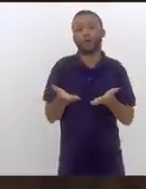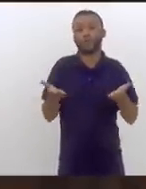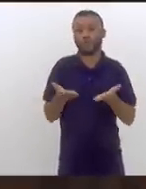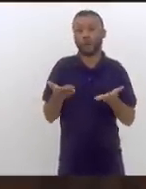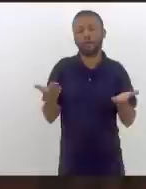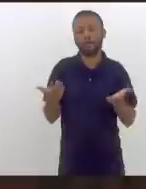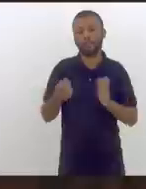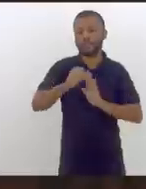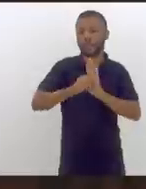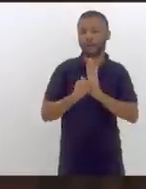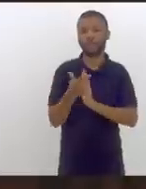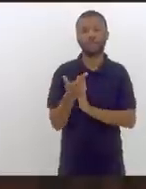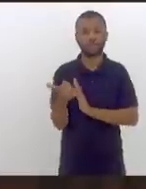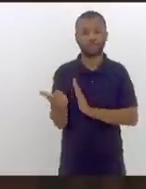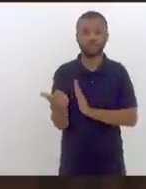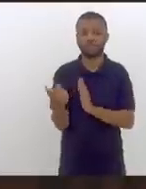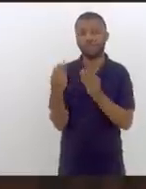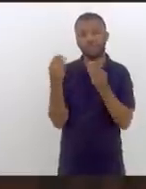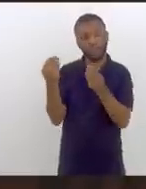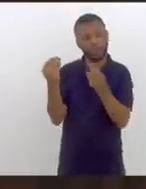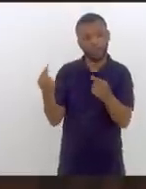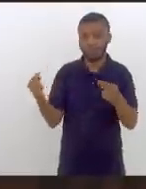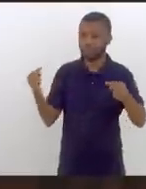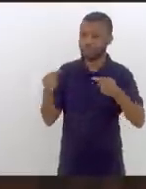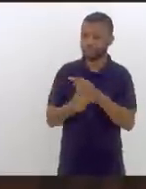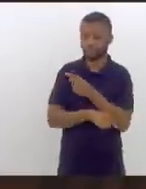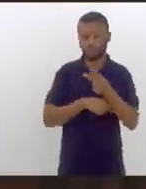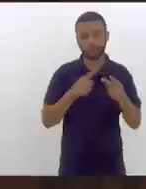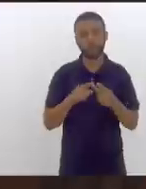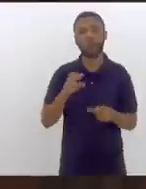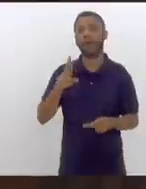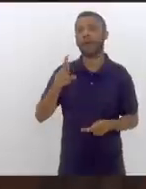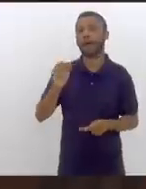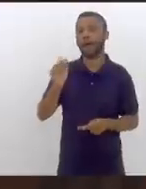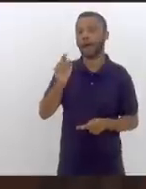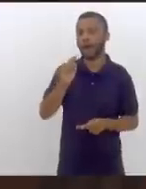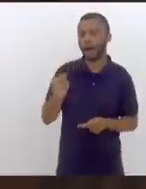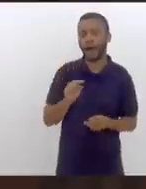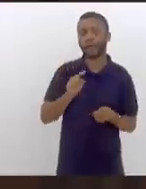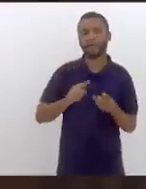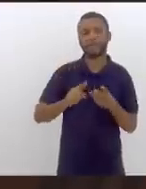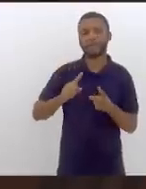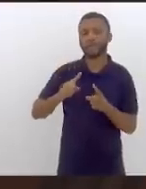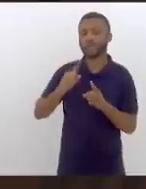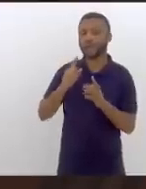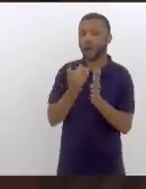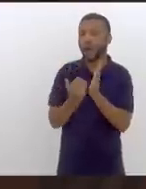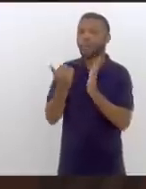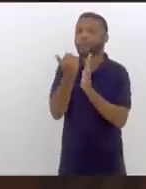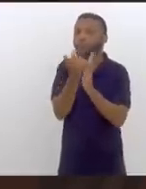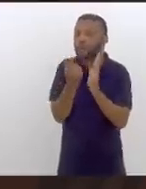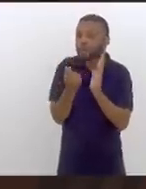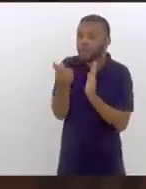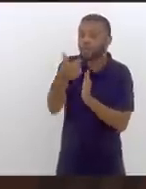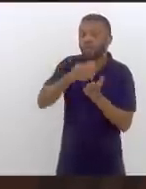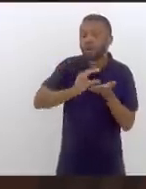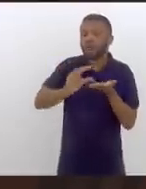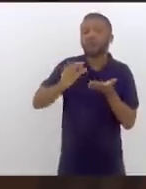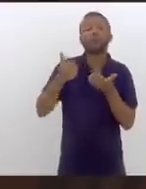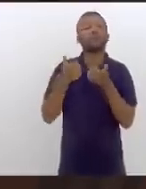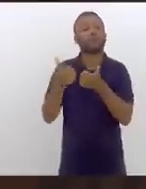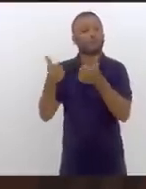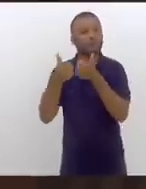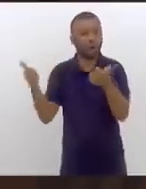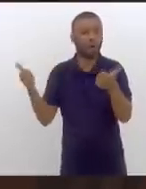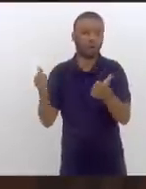isso não cabe aumenta o valor do Rais e aumento do valor do auxílio transporte são alguns temas que nós